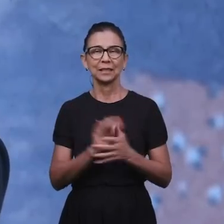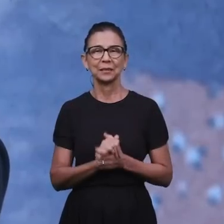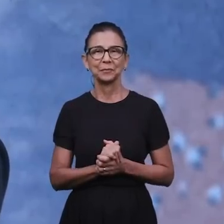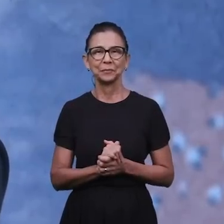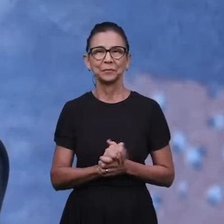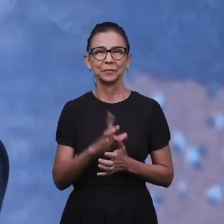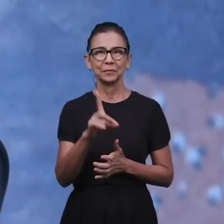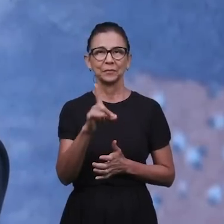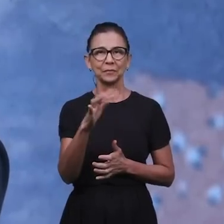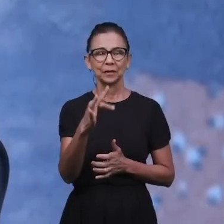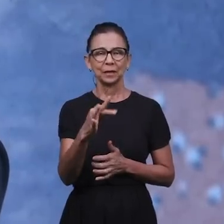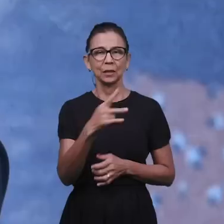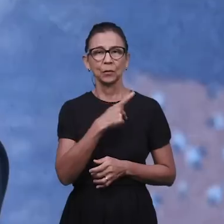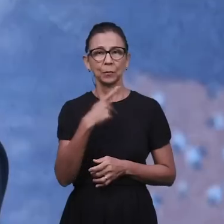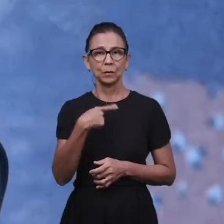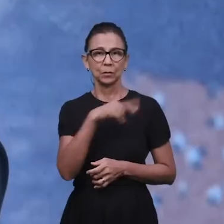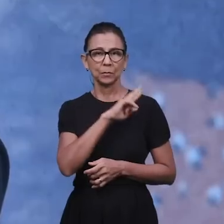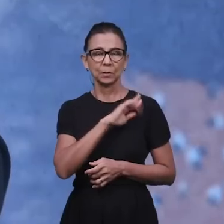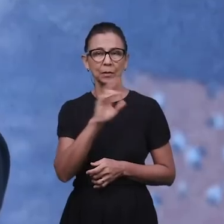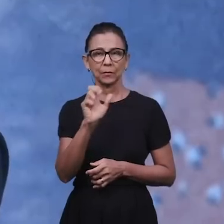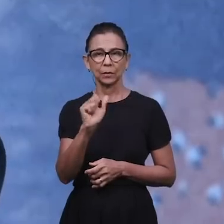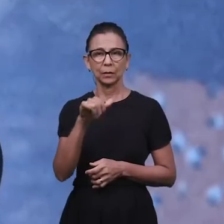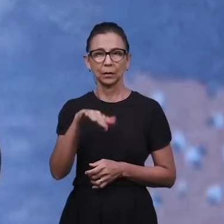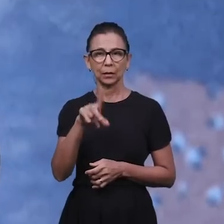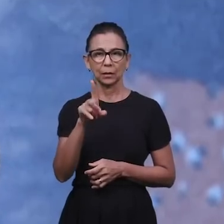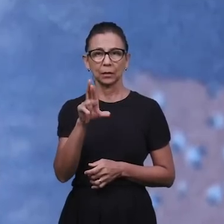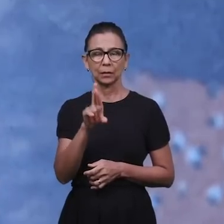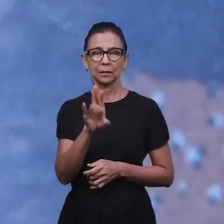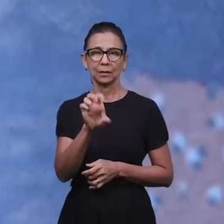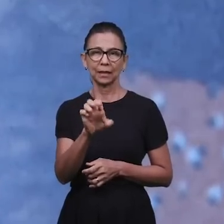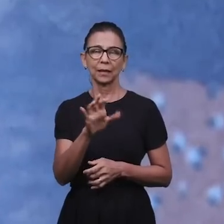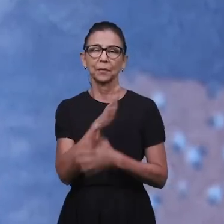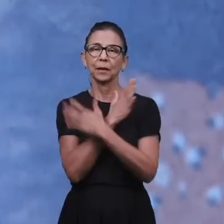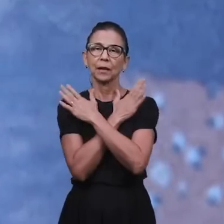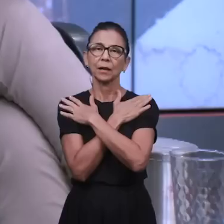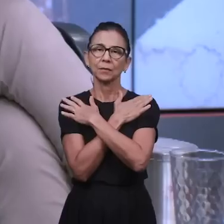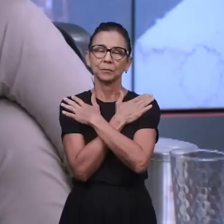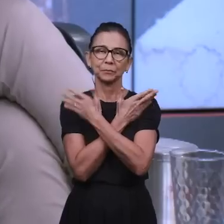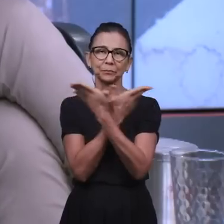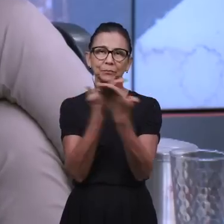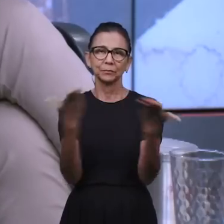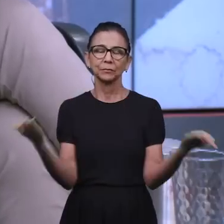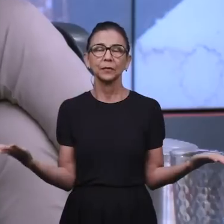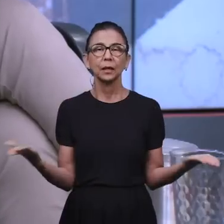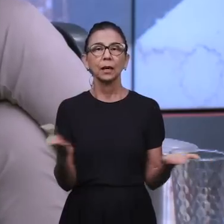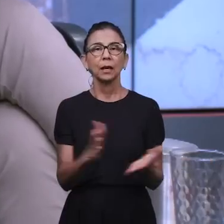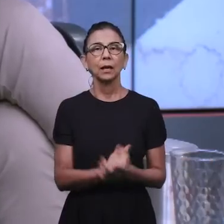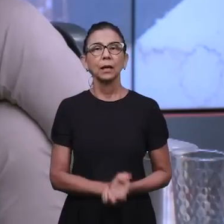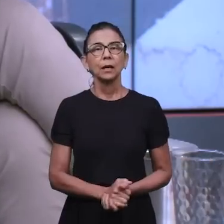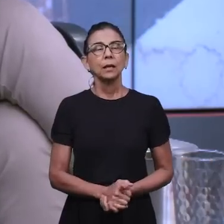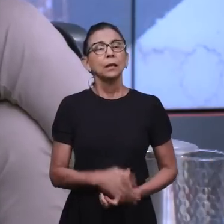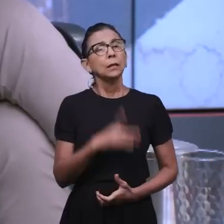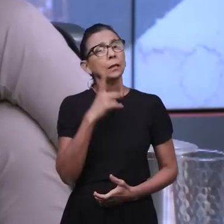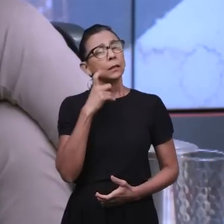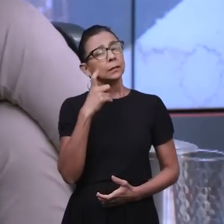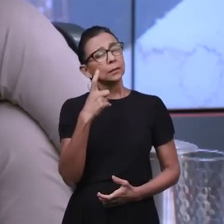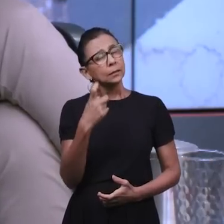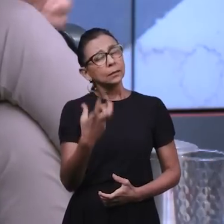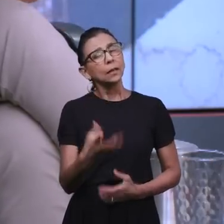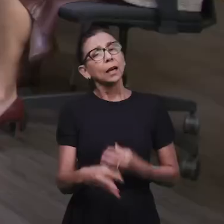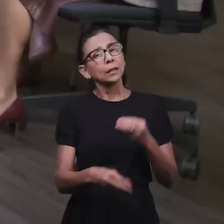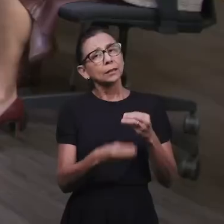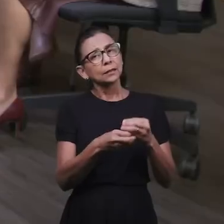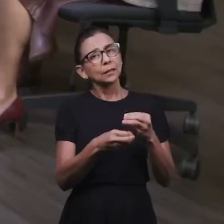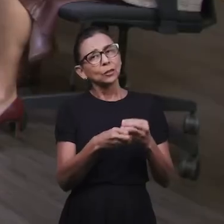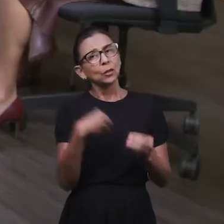abraço para os irmãos aí de Brasília. E aí, Ailton, foi interessante porque corroborou com a experiência da Andréia. Da né? Andréia. Foi